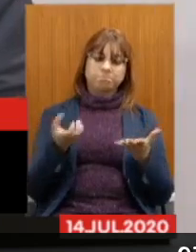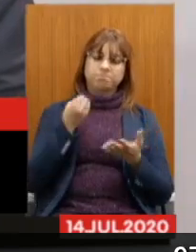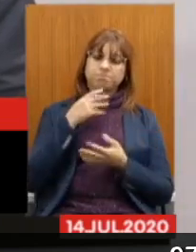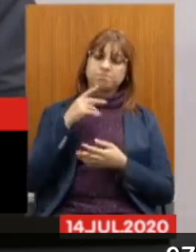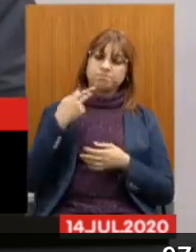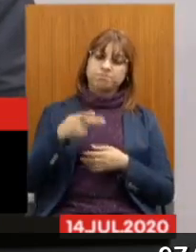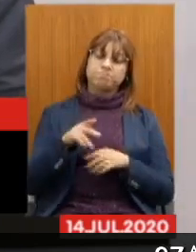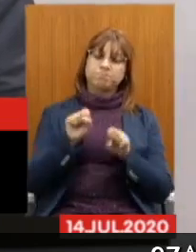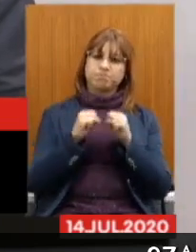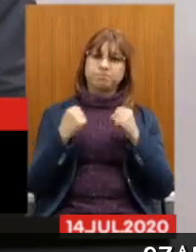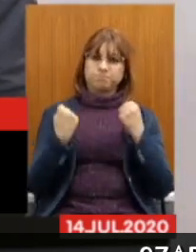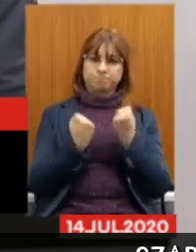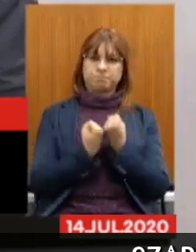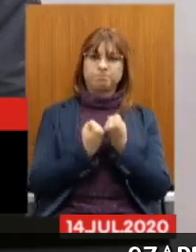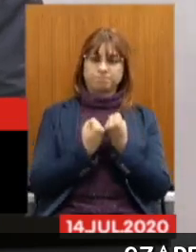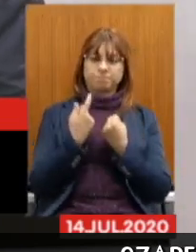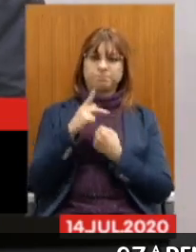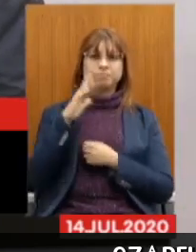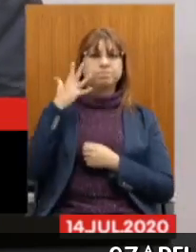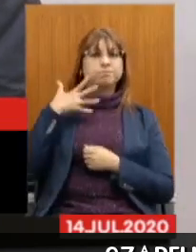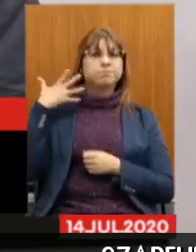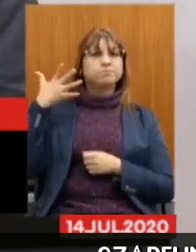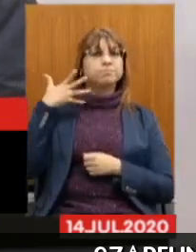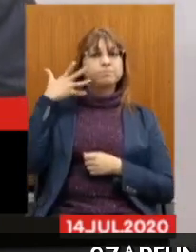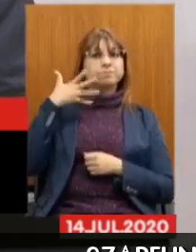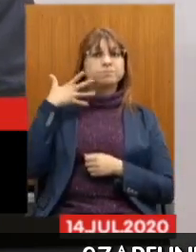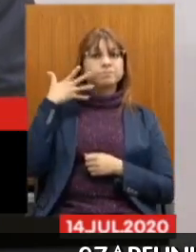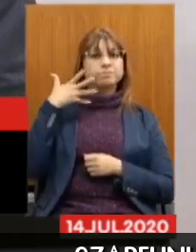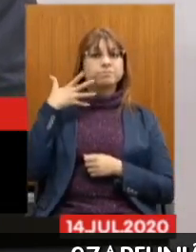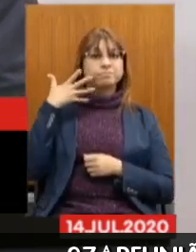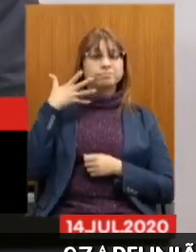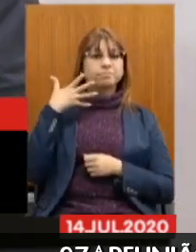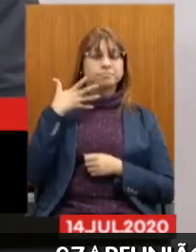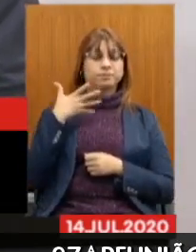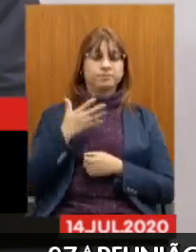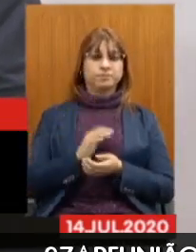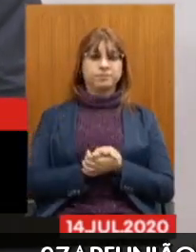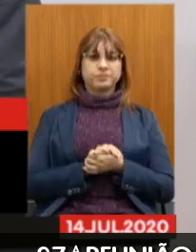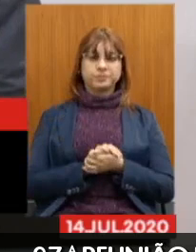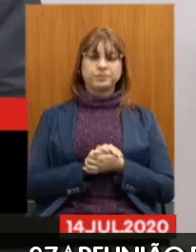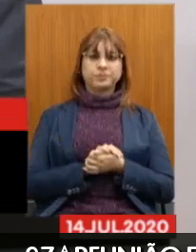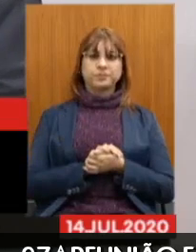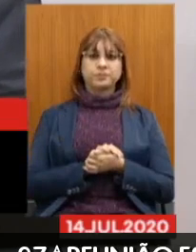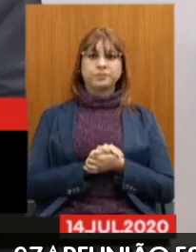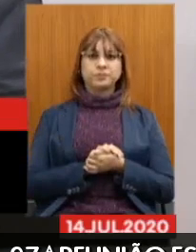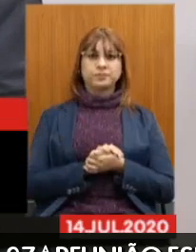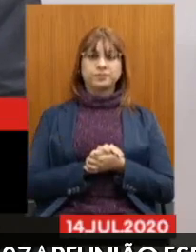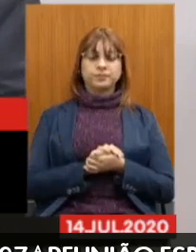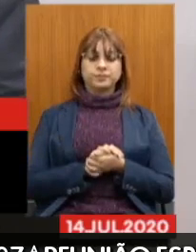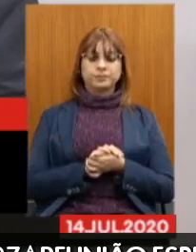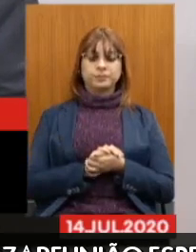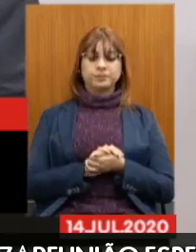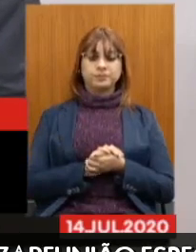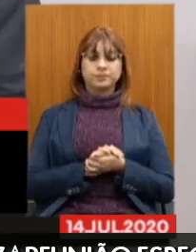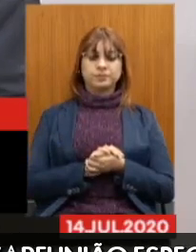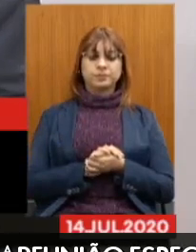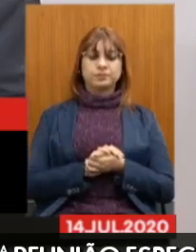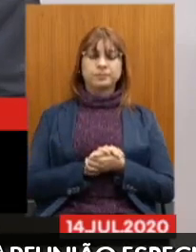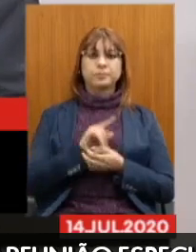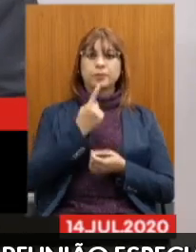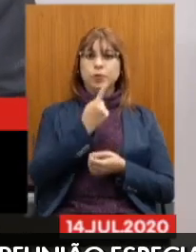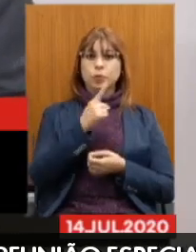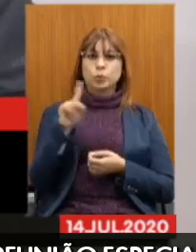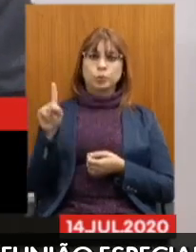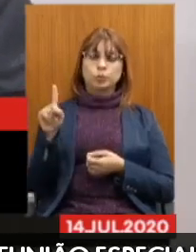este seminário com a sua exposição, que o senhor acabou de proferir. Bom, o senhor foi o